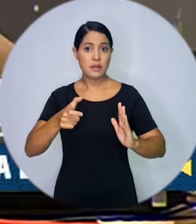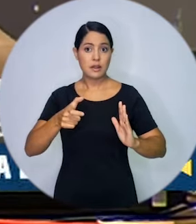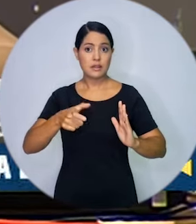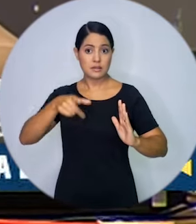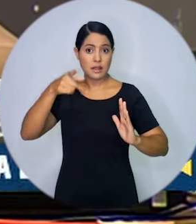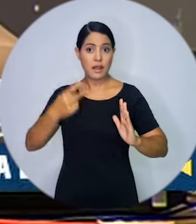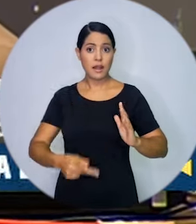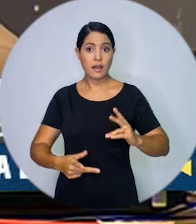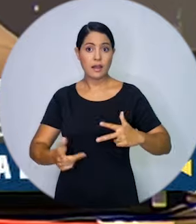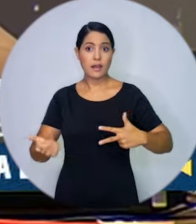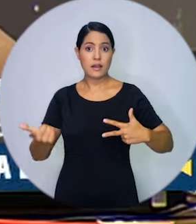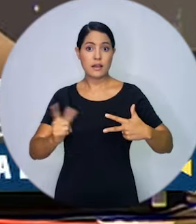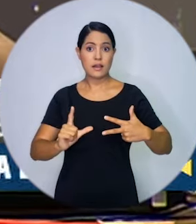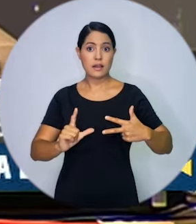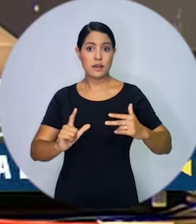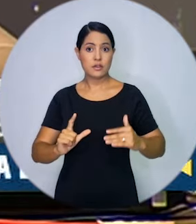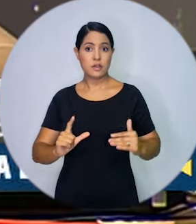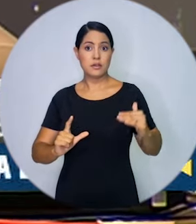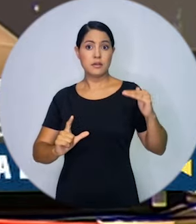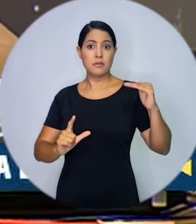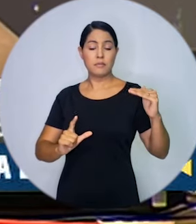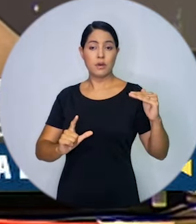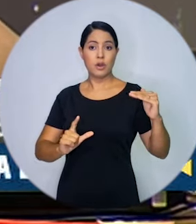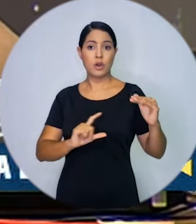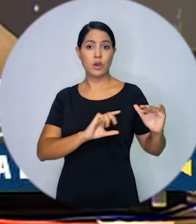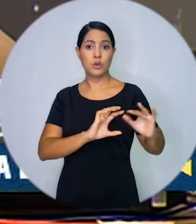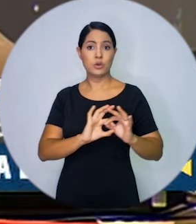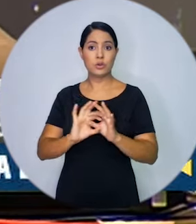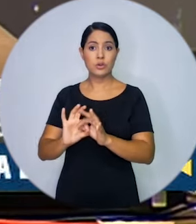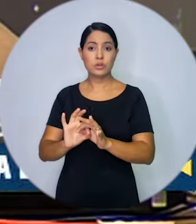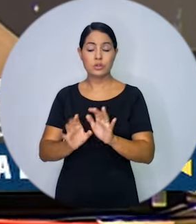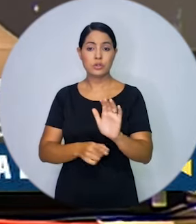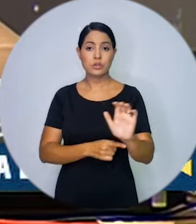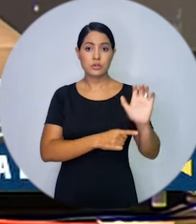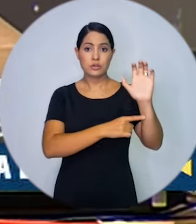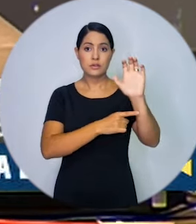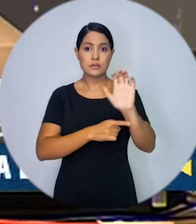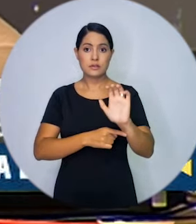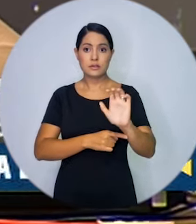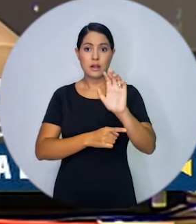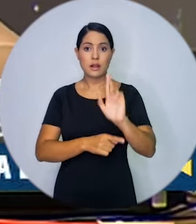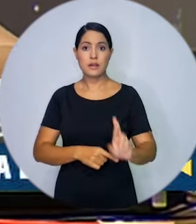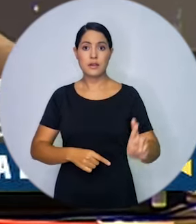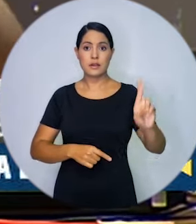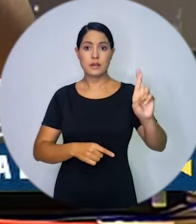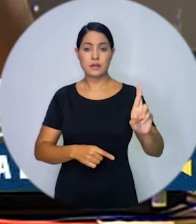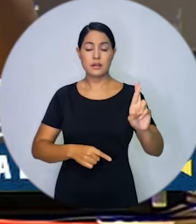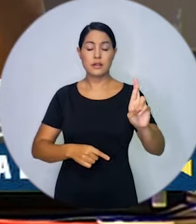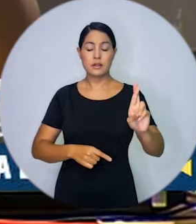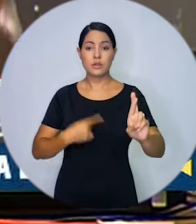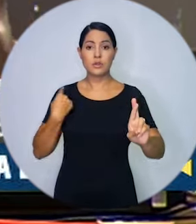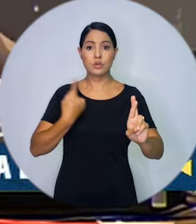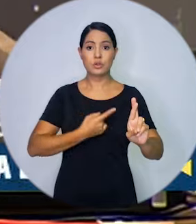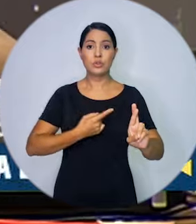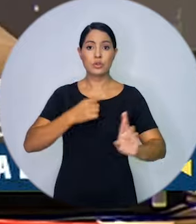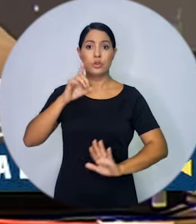legislativa maior, que representa os estados, no sentido de defender a cidadania das pessoas LGBTI+, em um momento em